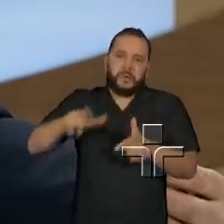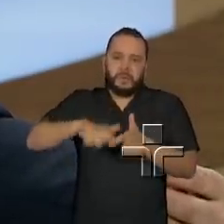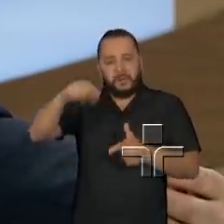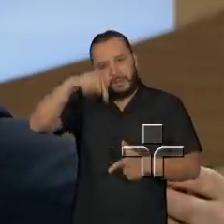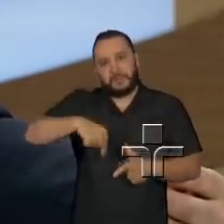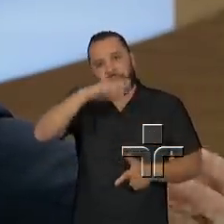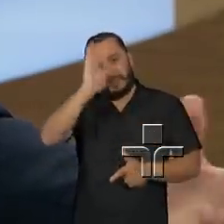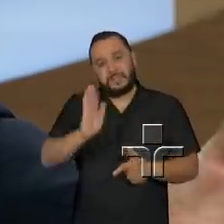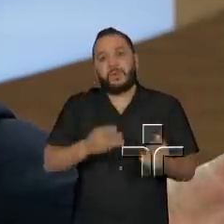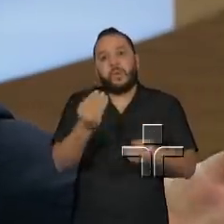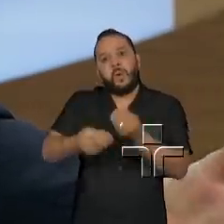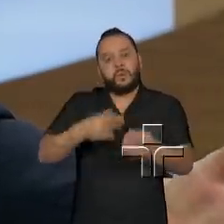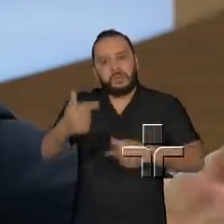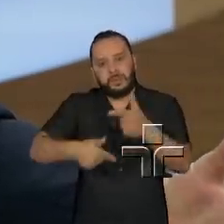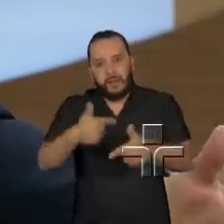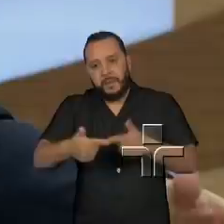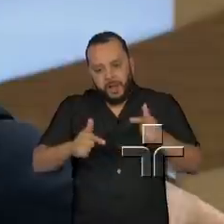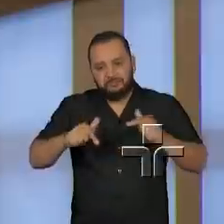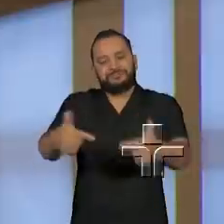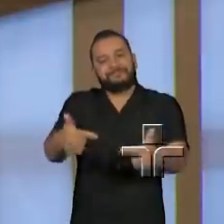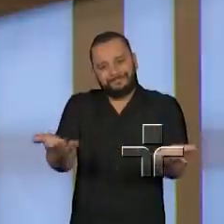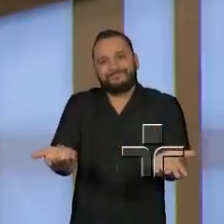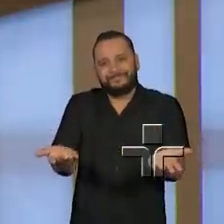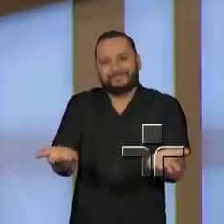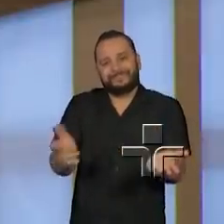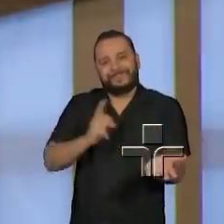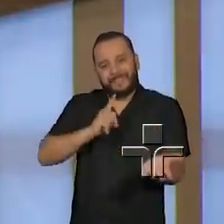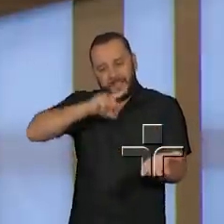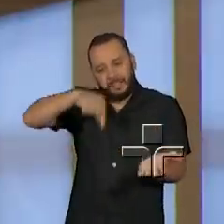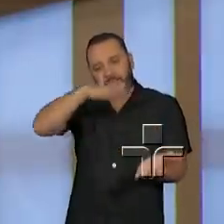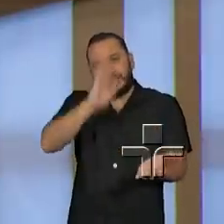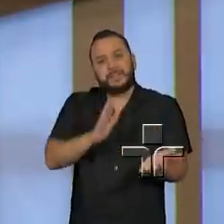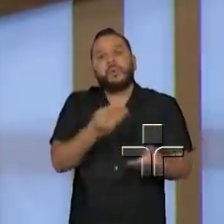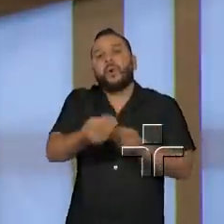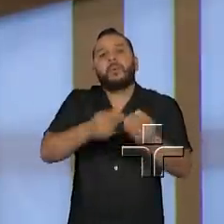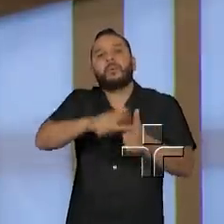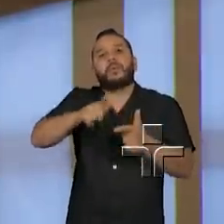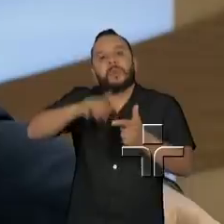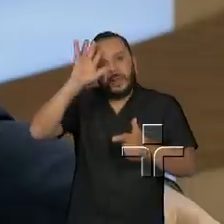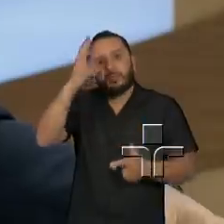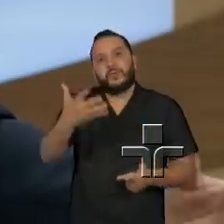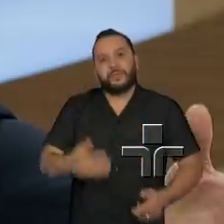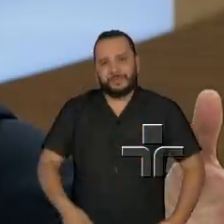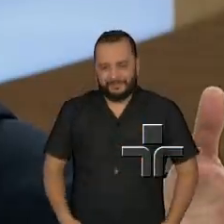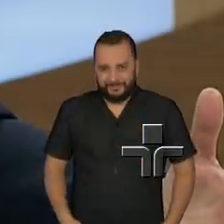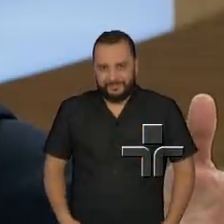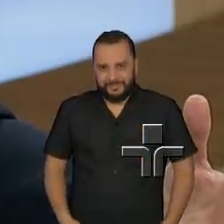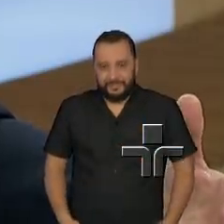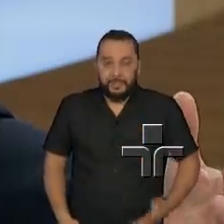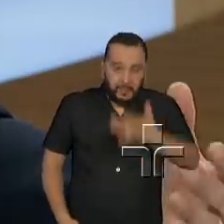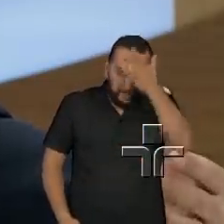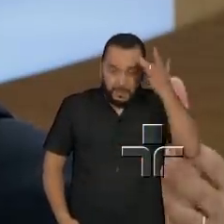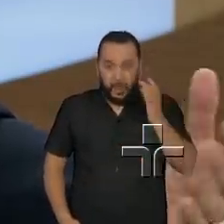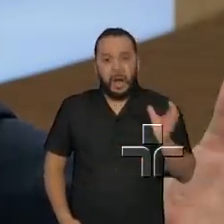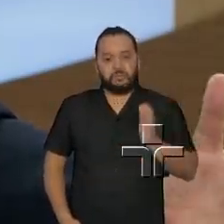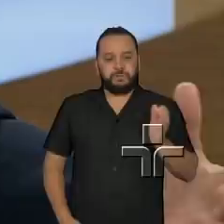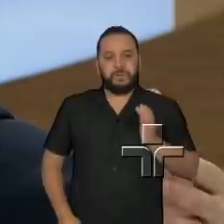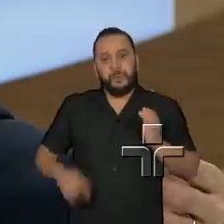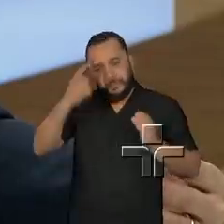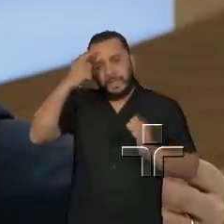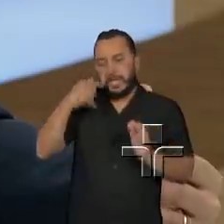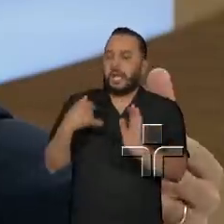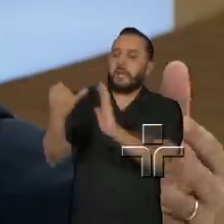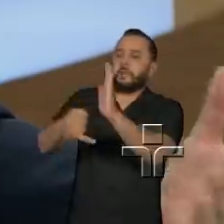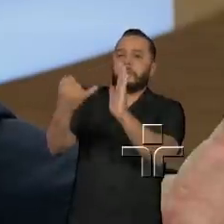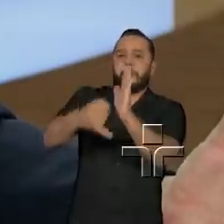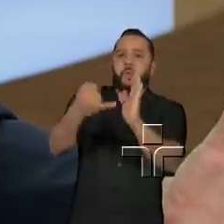o trabalho é realizado e apropriado. Como que a gente vai resolver esse problema? Muitas pessoas que são ricas acham que se pagarem impostos